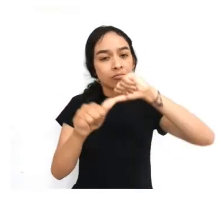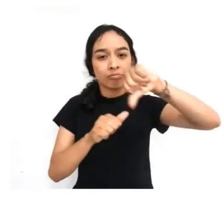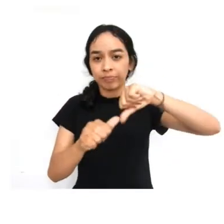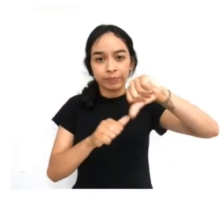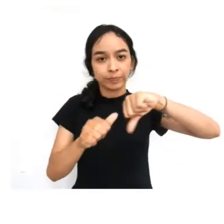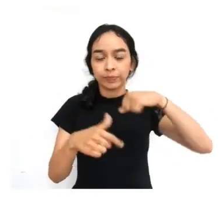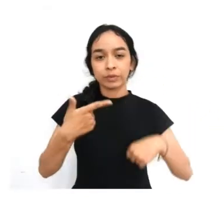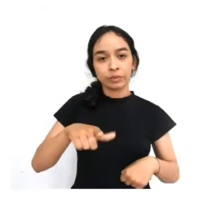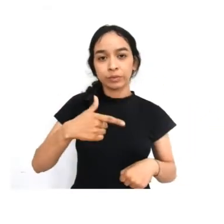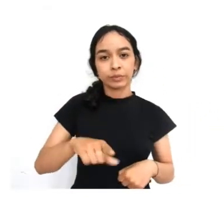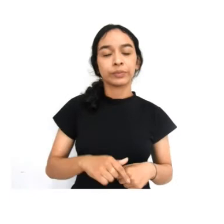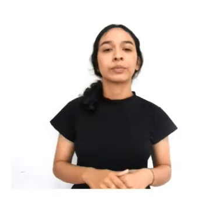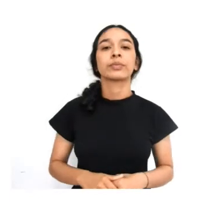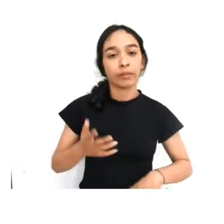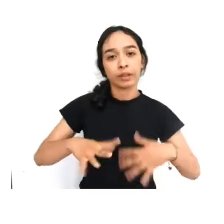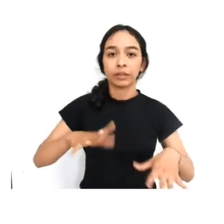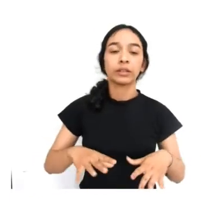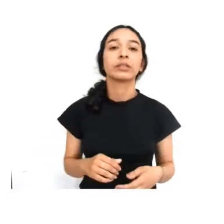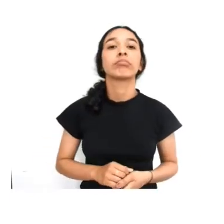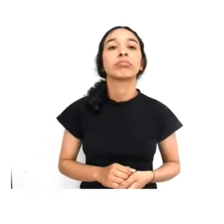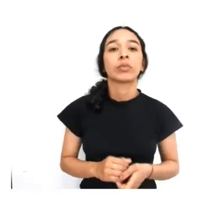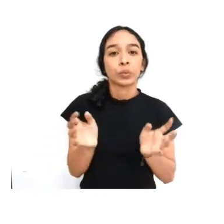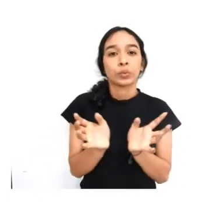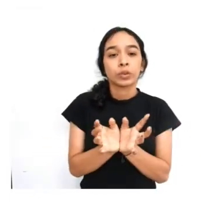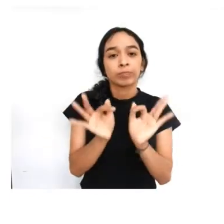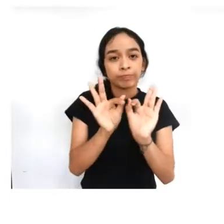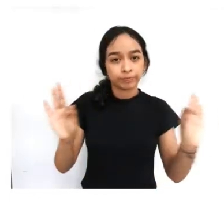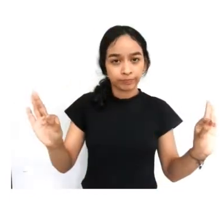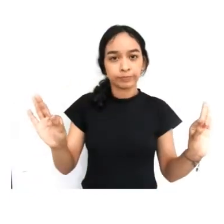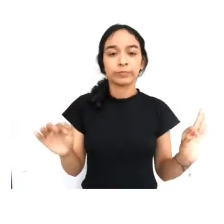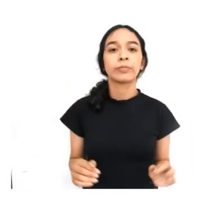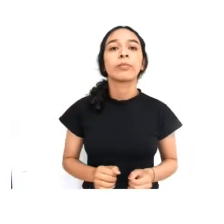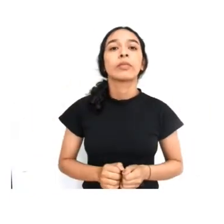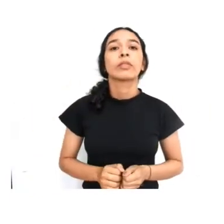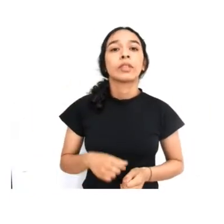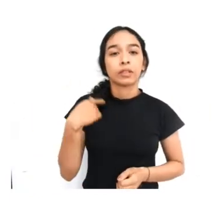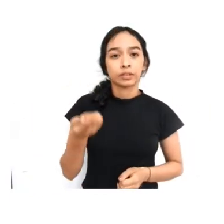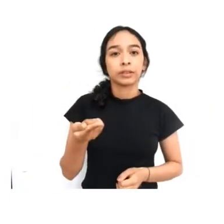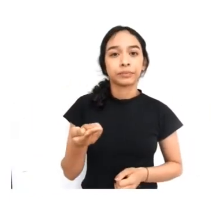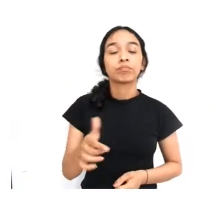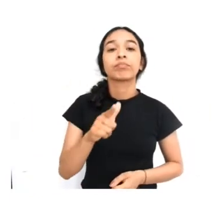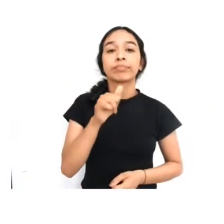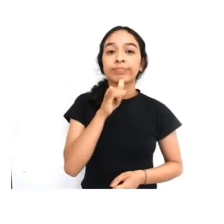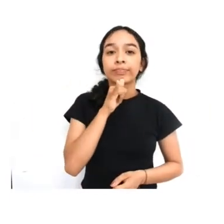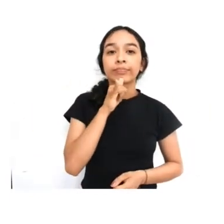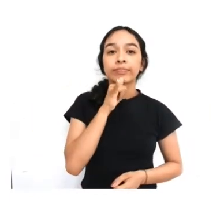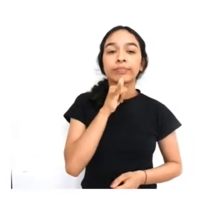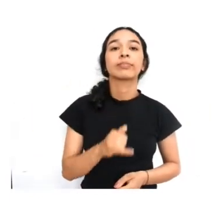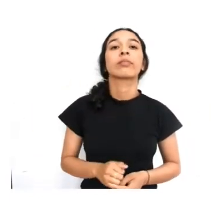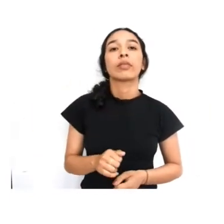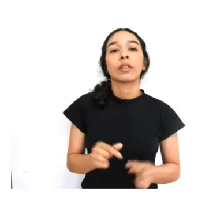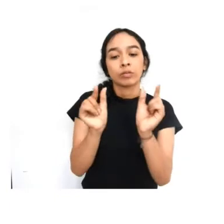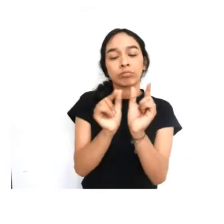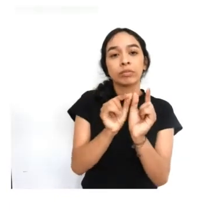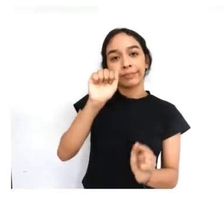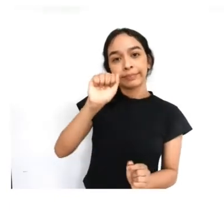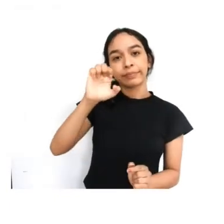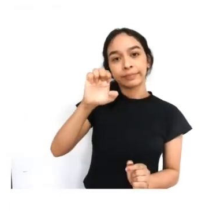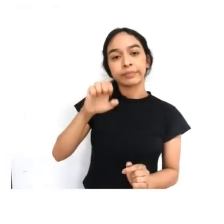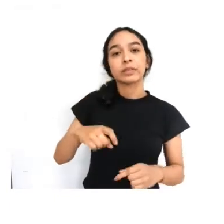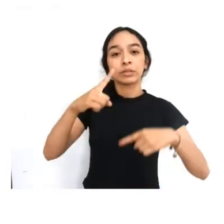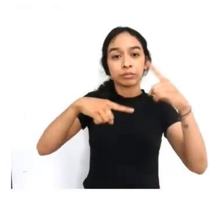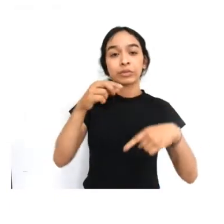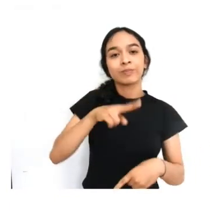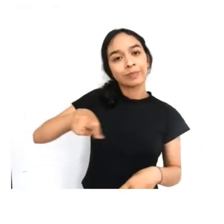palavra que não vai mudar independente do seu caso sintático. E a seguir a ela,